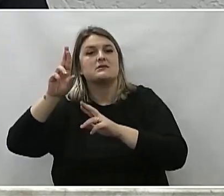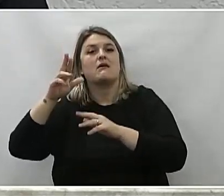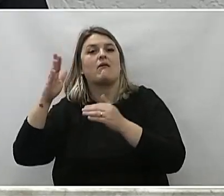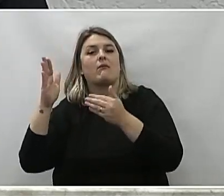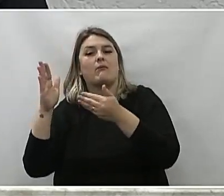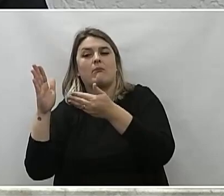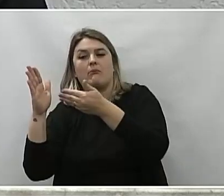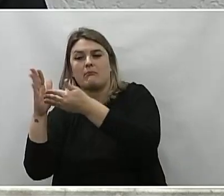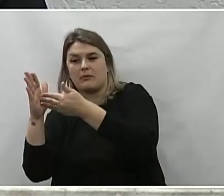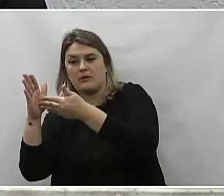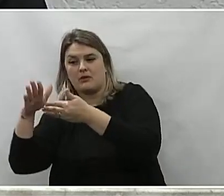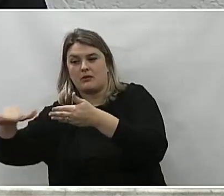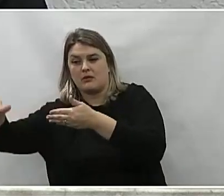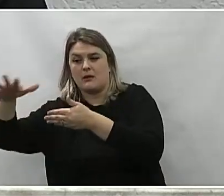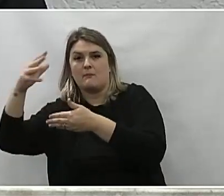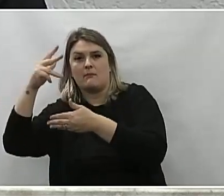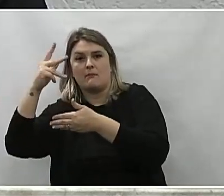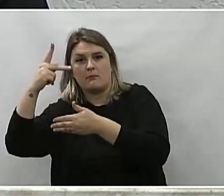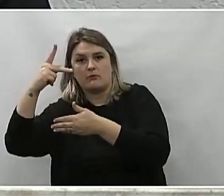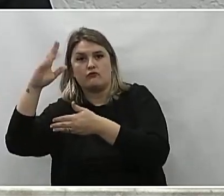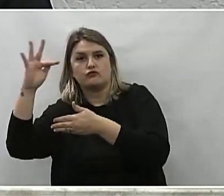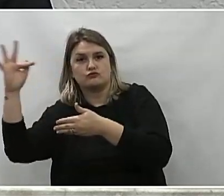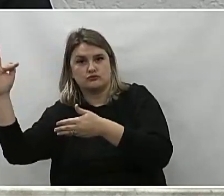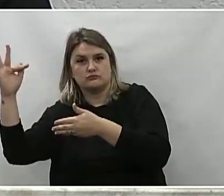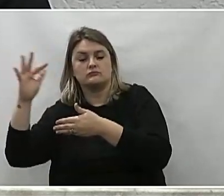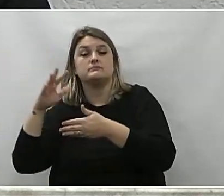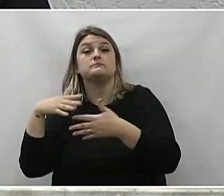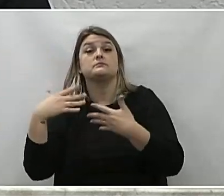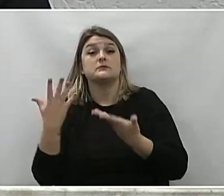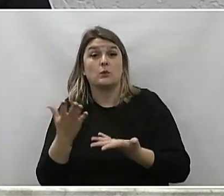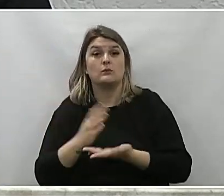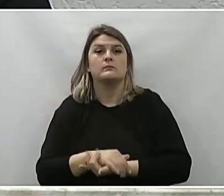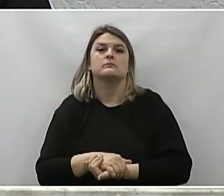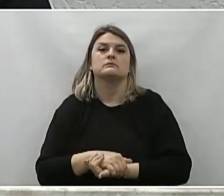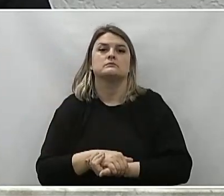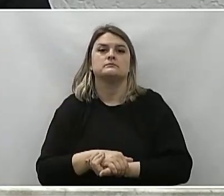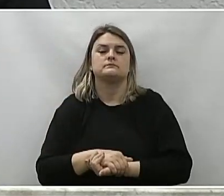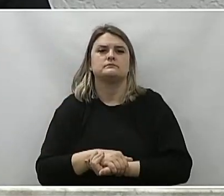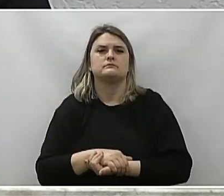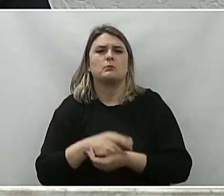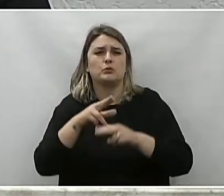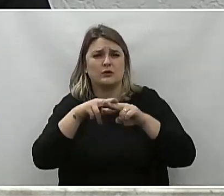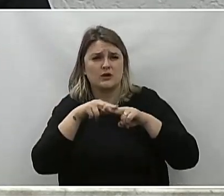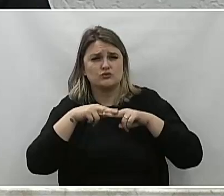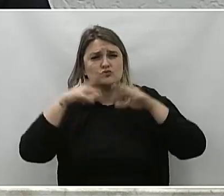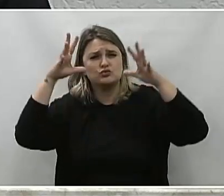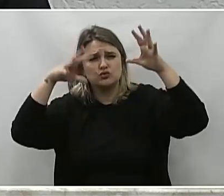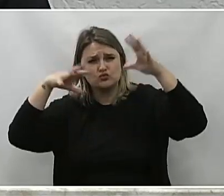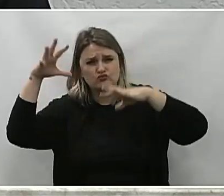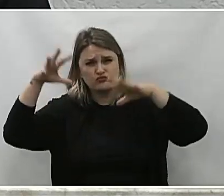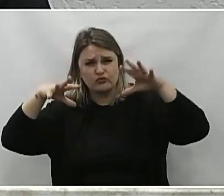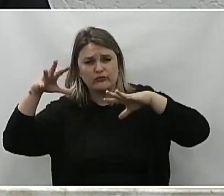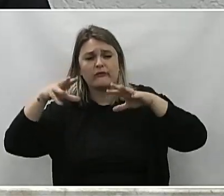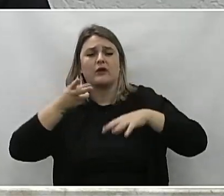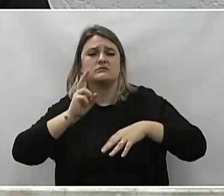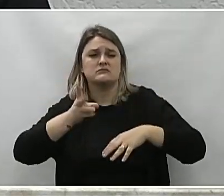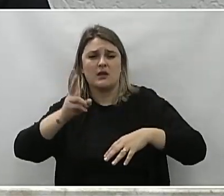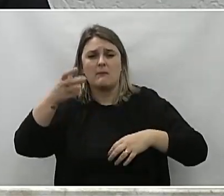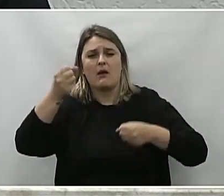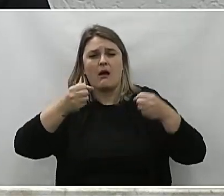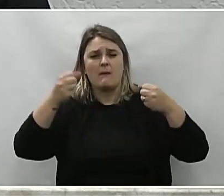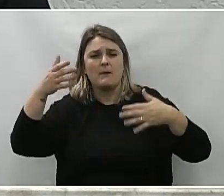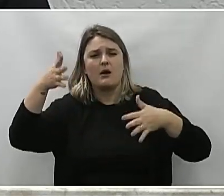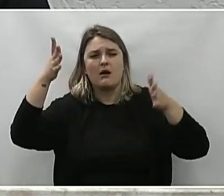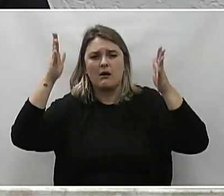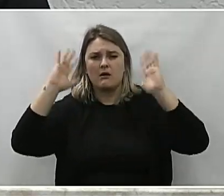do município de Paulo Frontin justificativa com o tempo chuvoso e o tráfego intenso